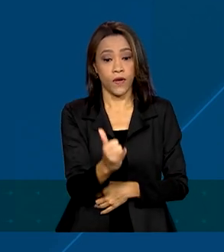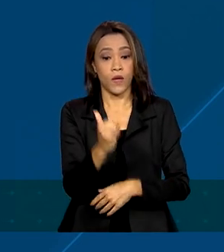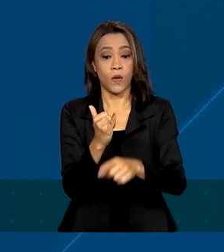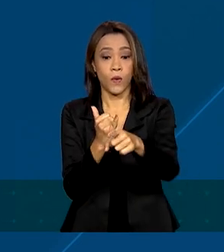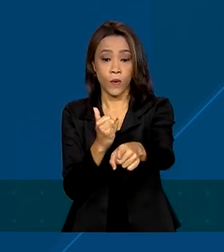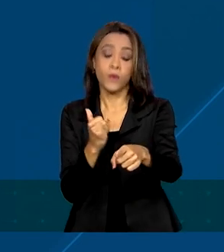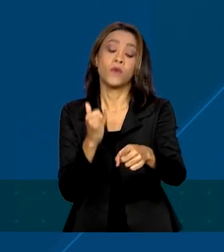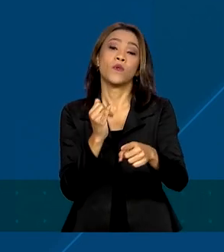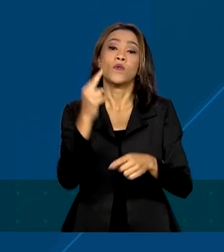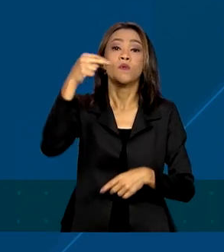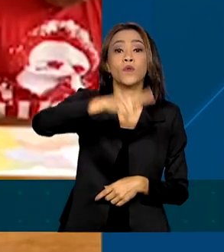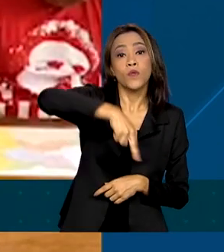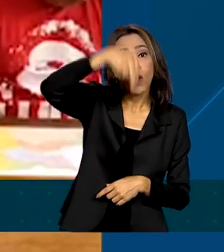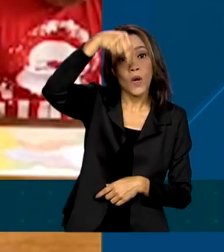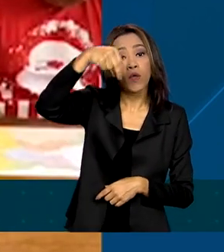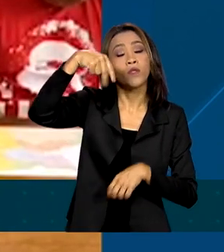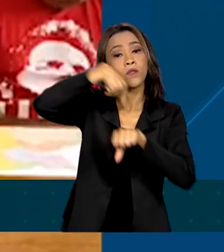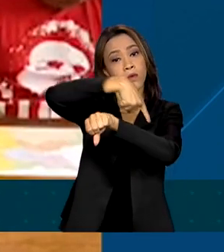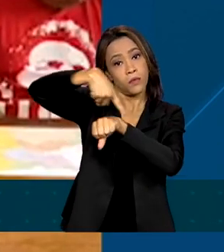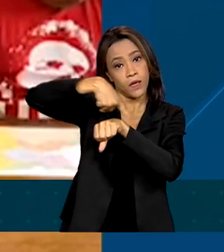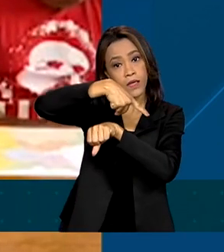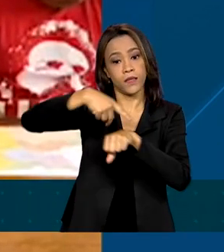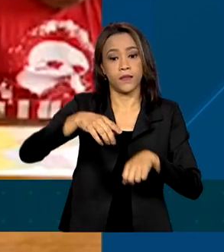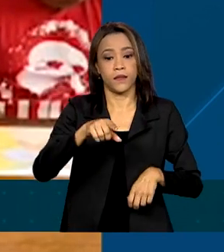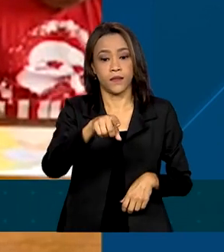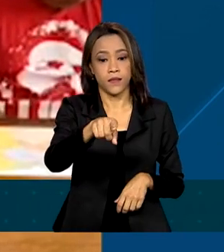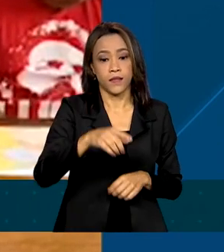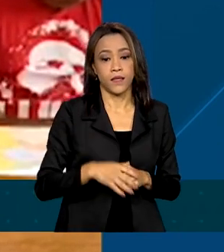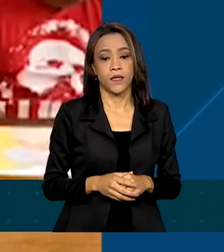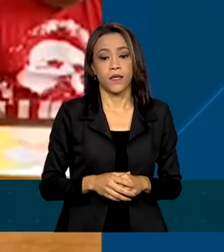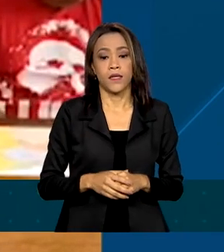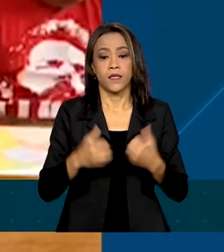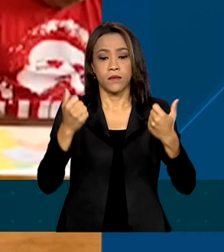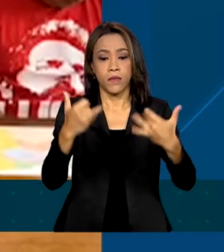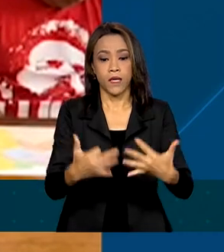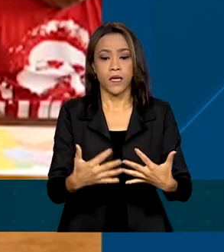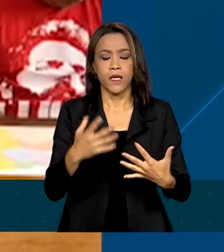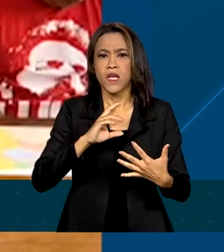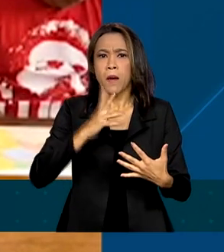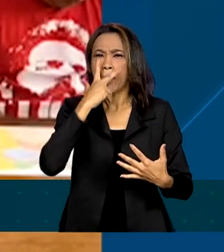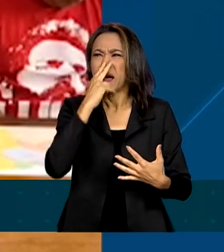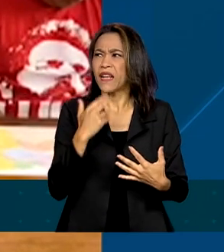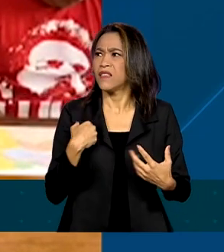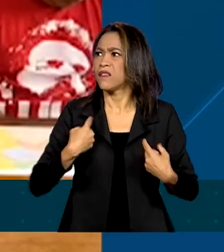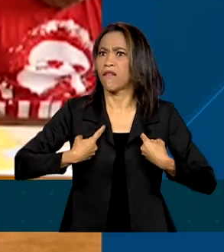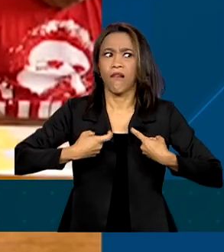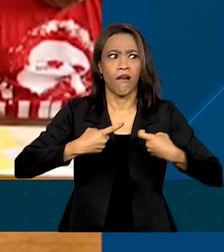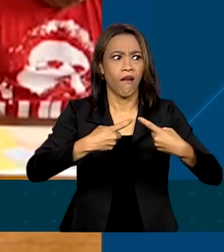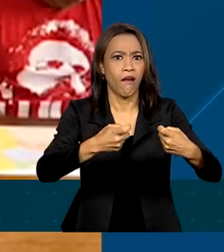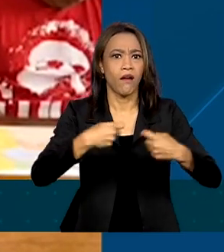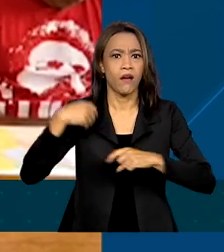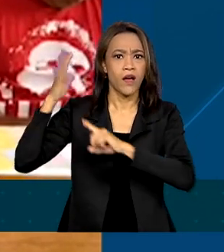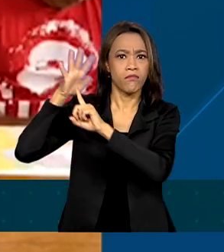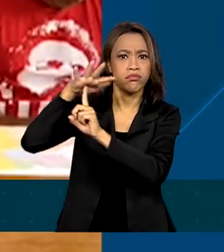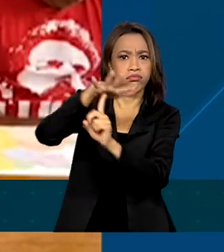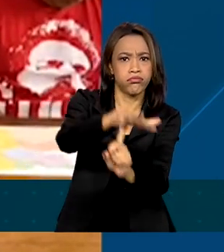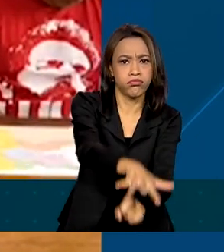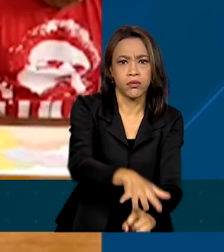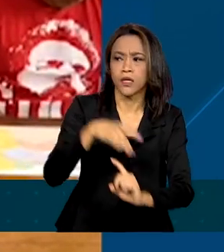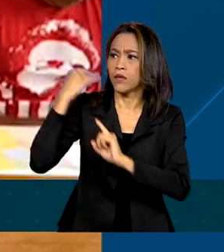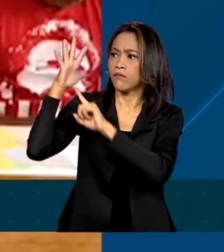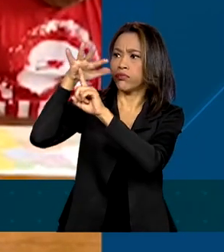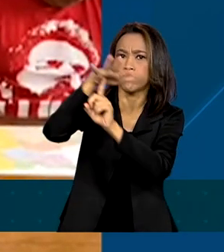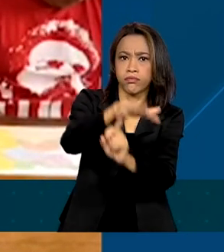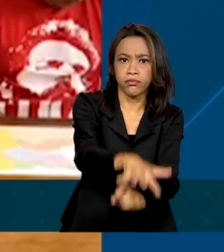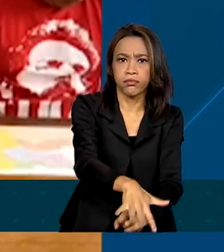Yanomami no norte do país. Quando eu falo em operação de guerra, não é figura de linguagem, é a todo momento pousando e decolando aeronaves,